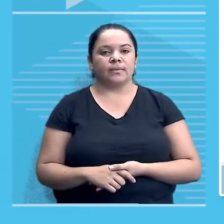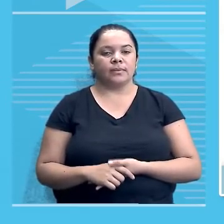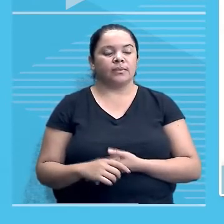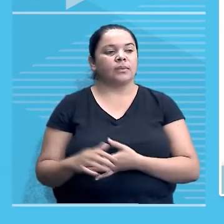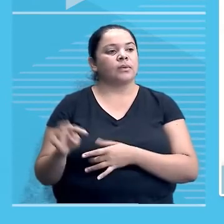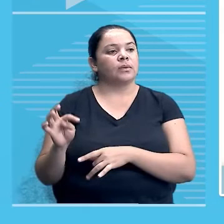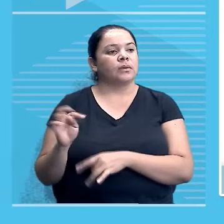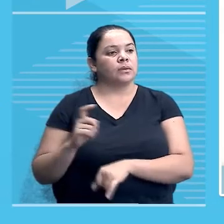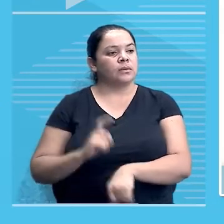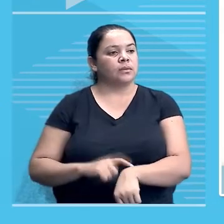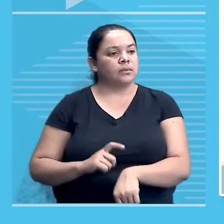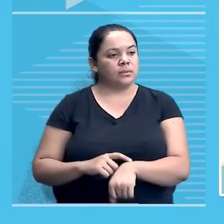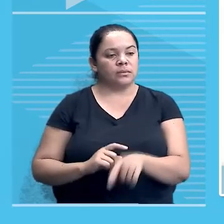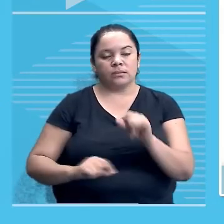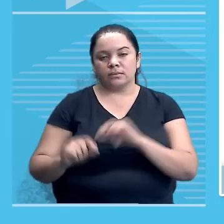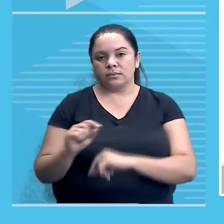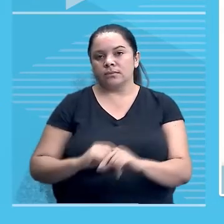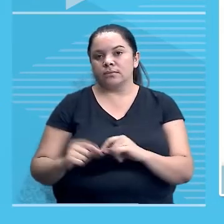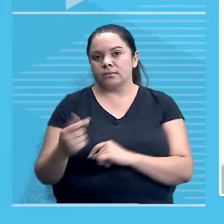20 minutos.